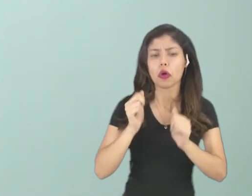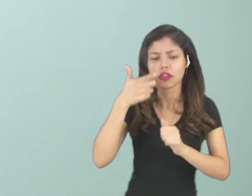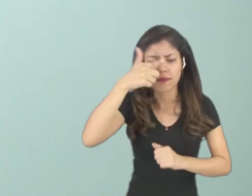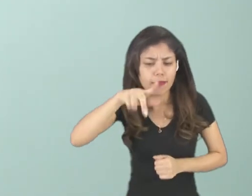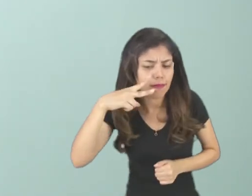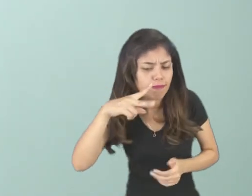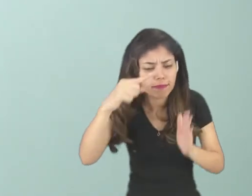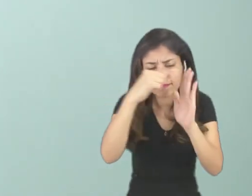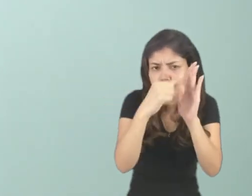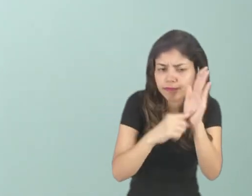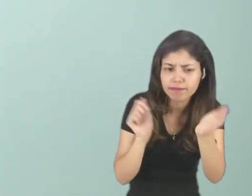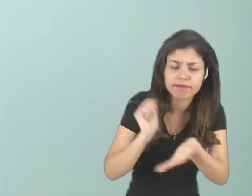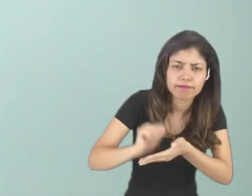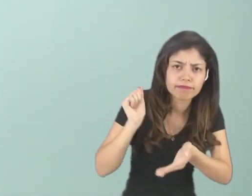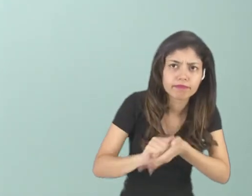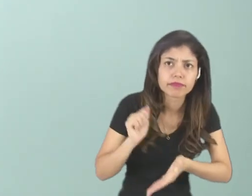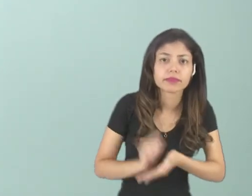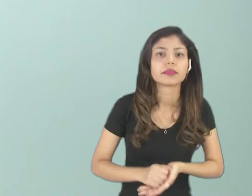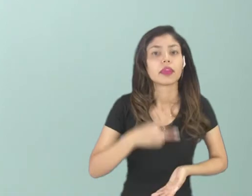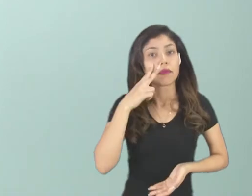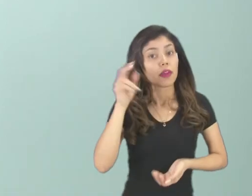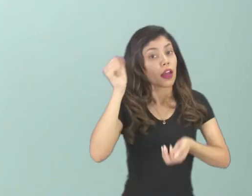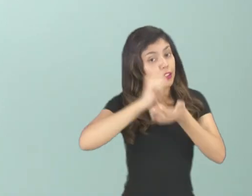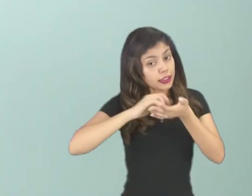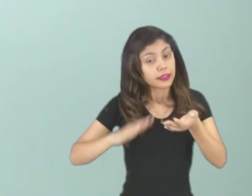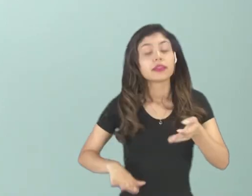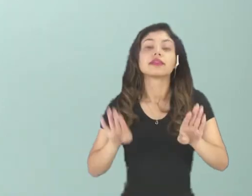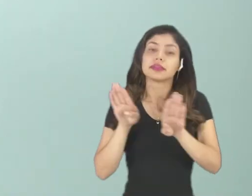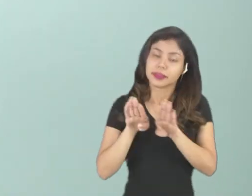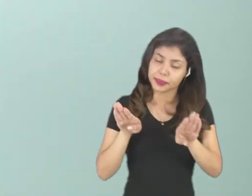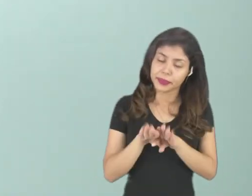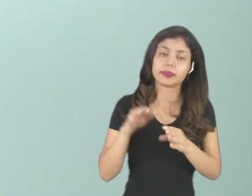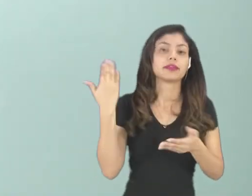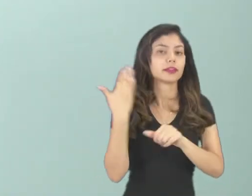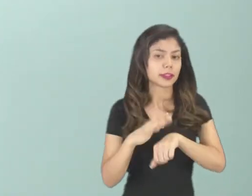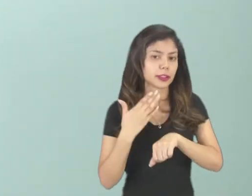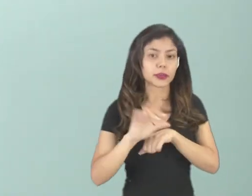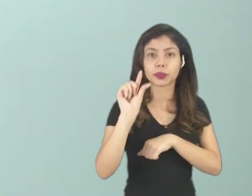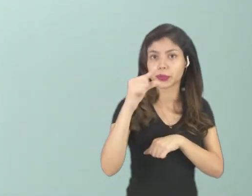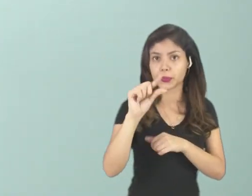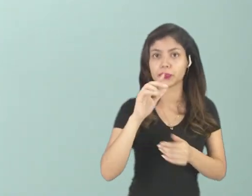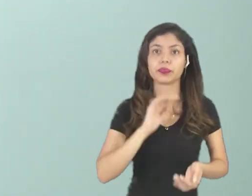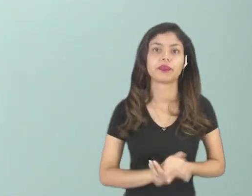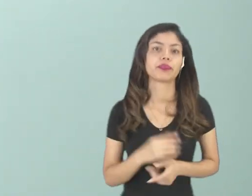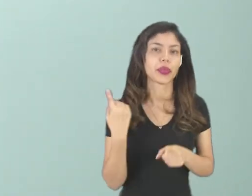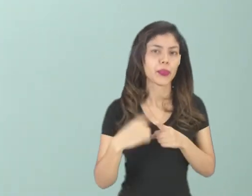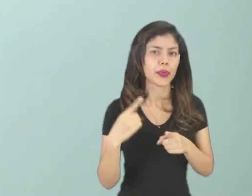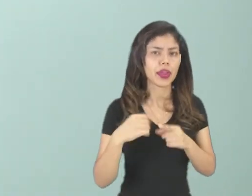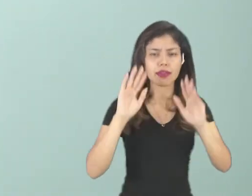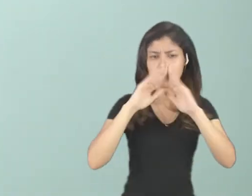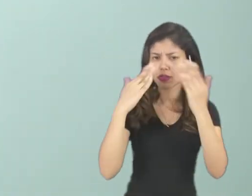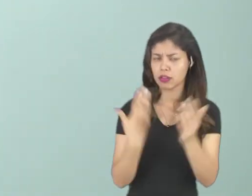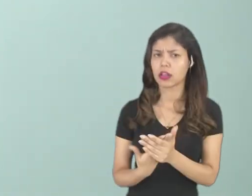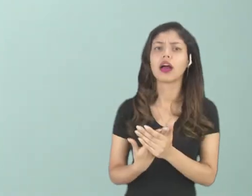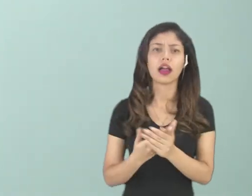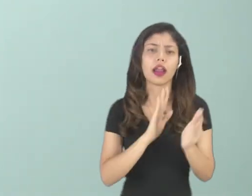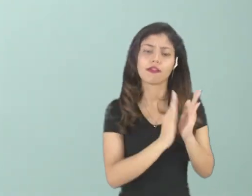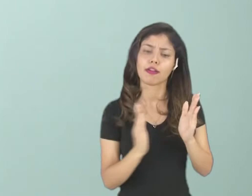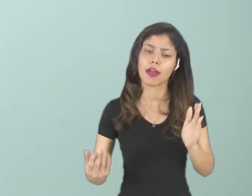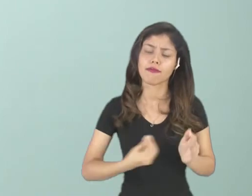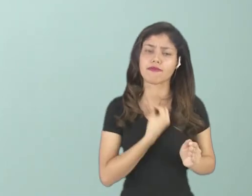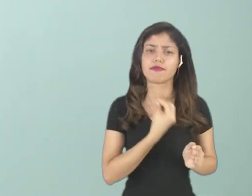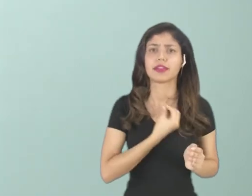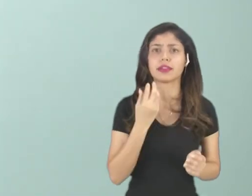pontos, tá bom? Rever aí se exercitando também para treinar um pouco, tá? Porque essas escolas elas vão fazer parte das